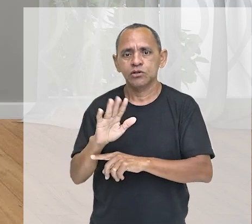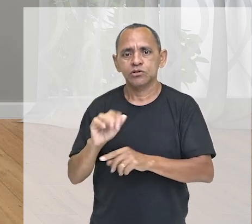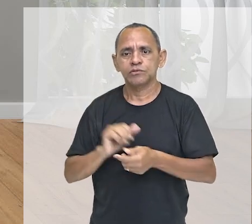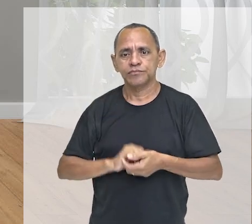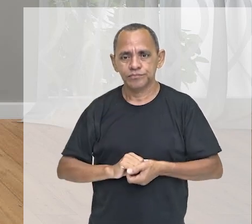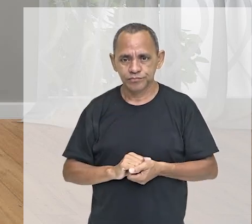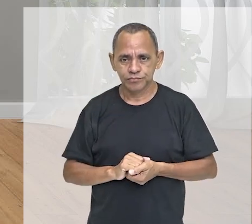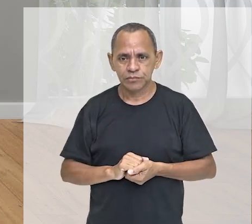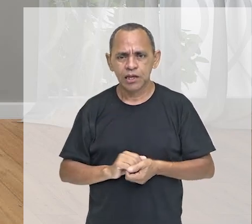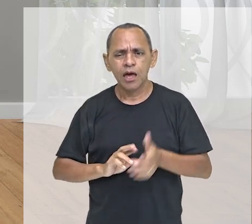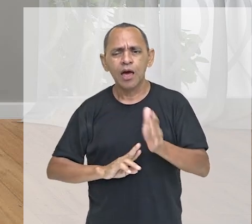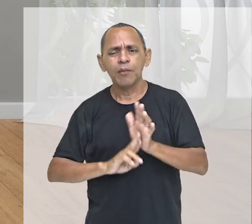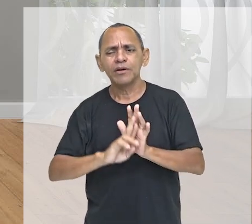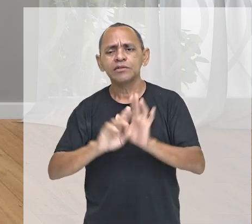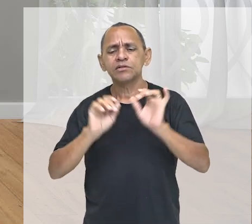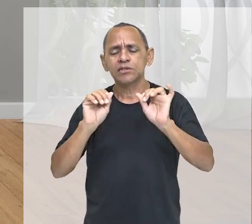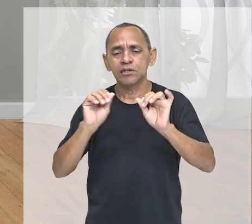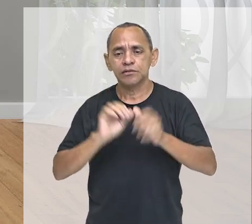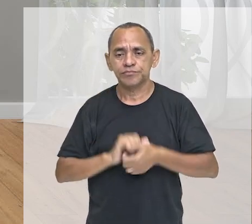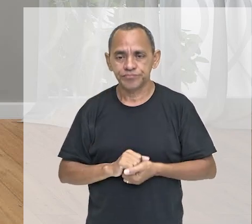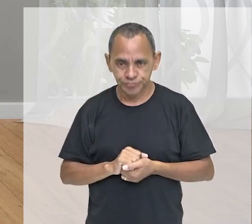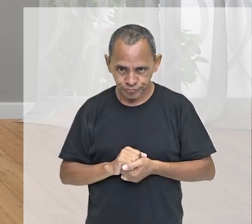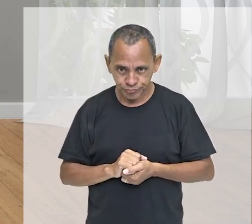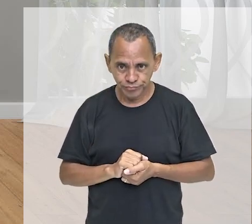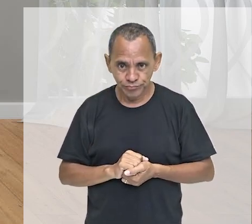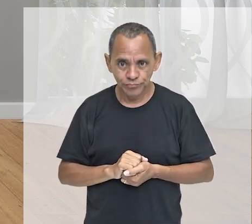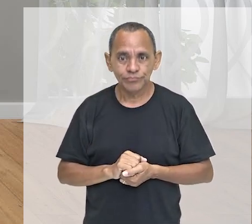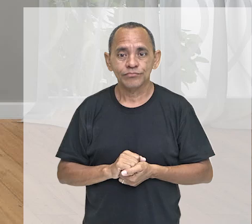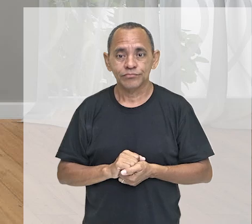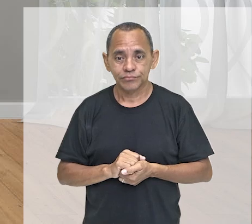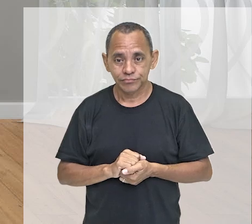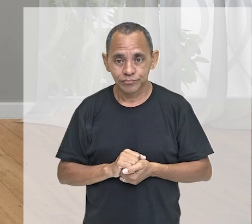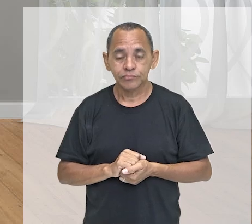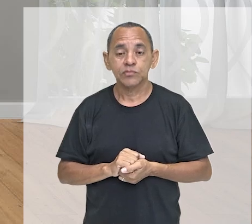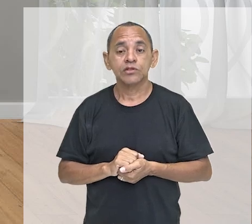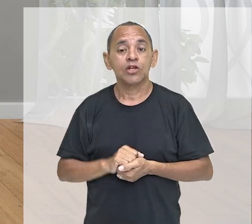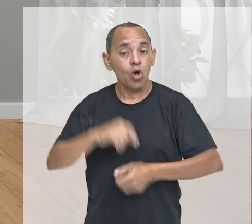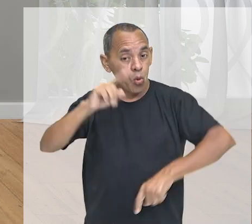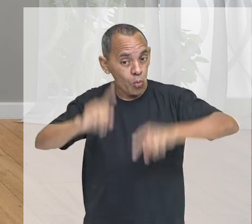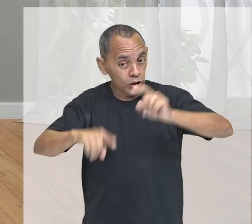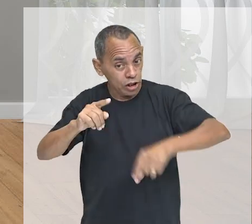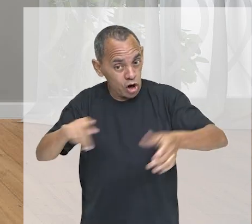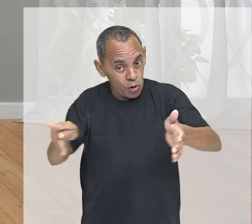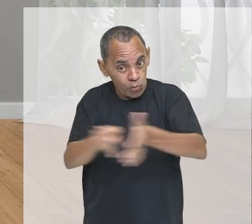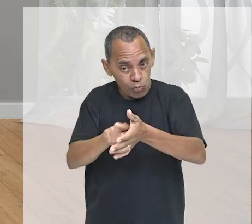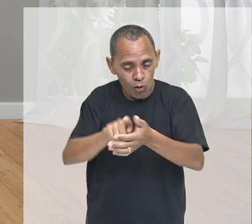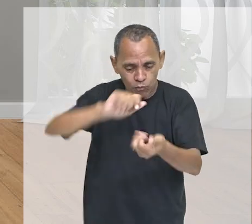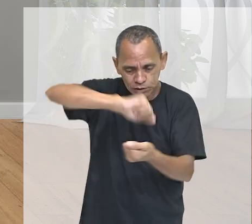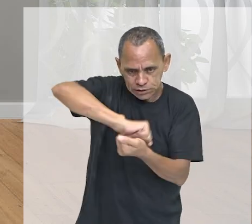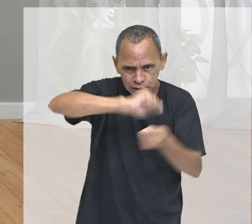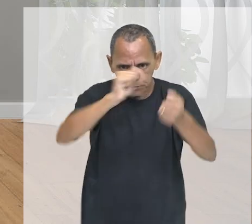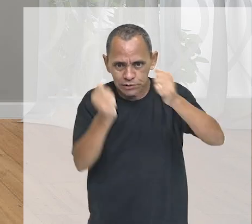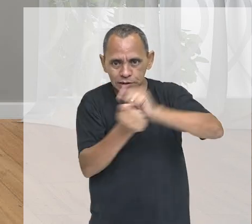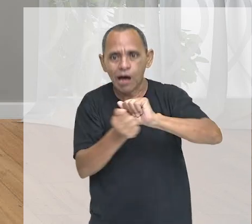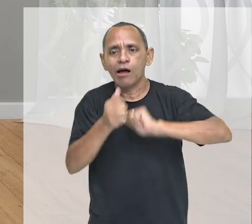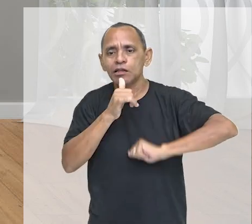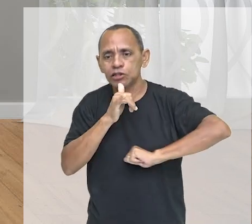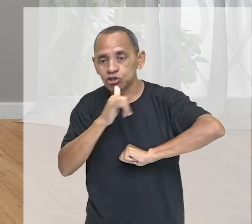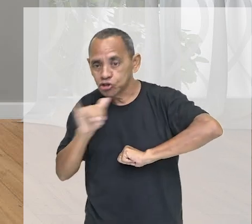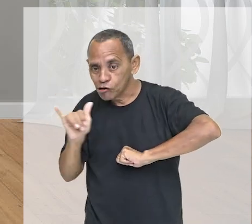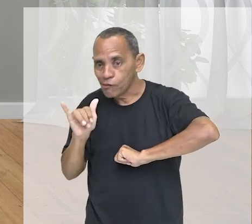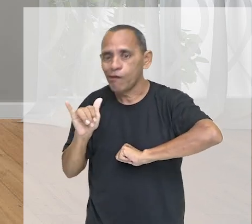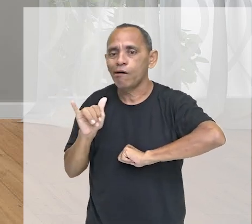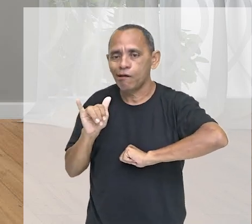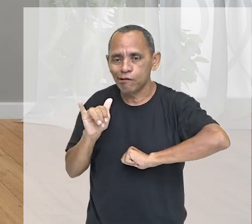o ventilador? O ventilador, ele é um aparelho que vai converter o quê? Energia elétrica